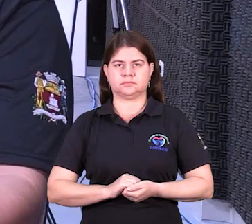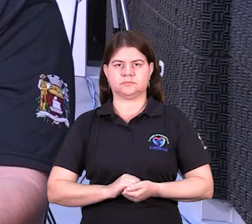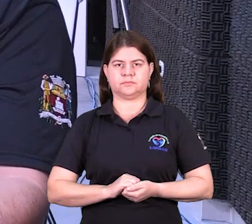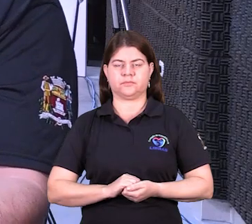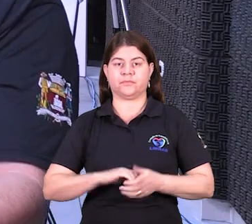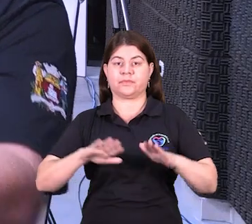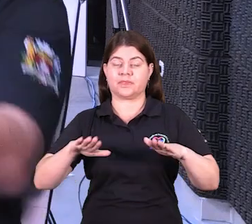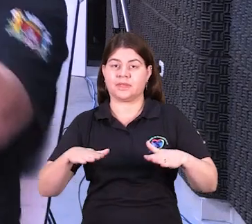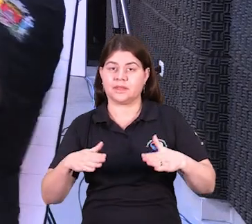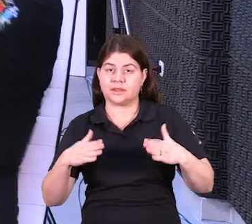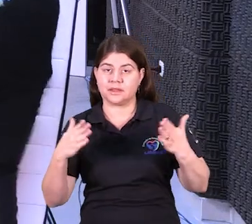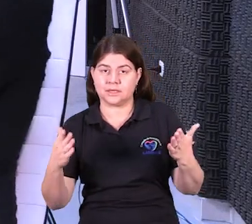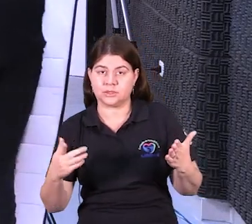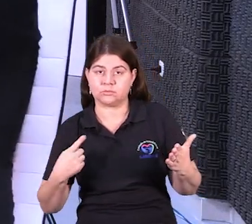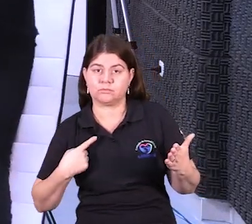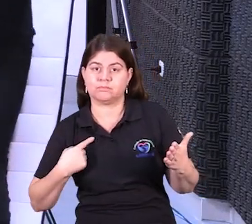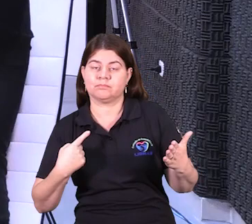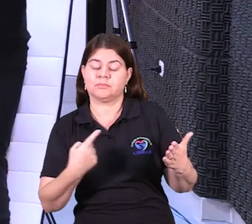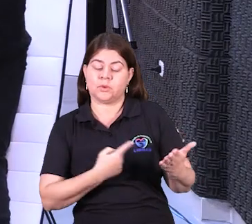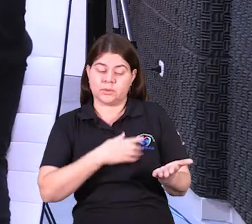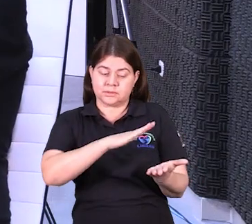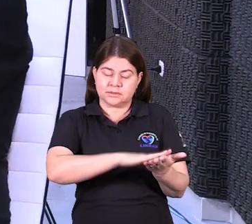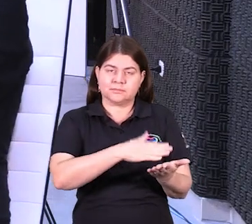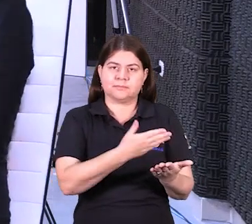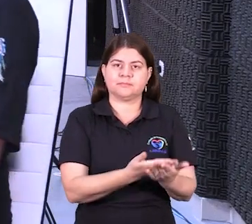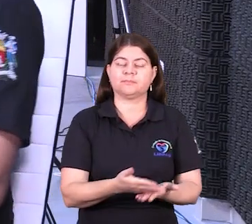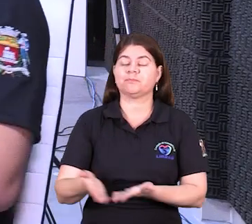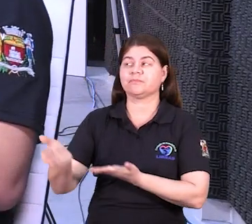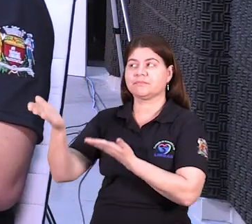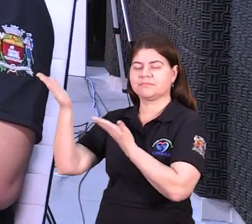E a gente fez a interpretação assim. No passado,